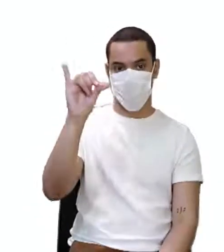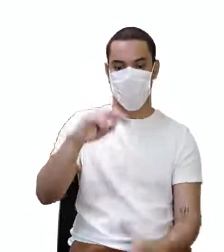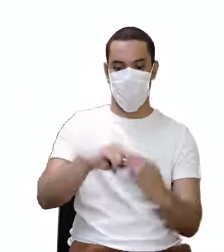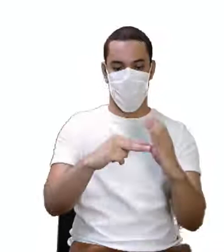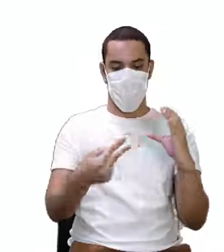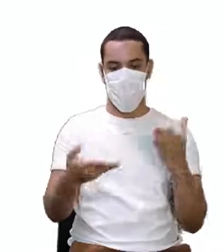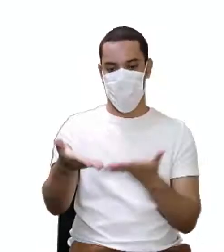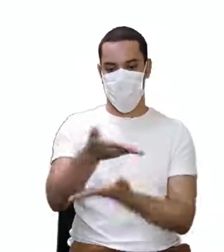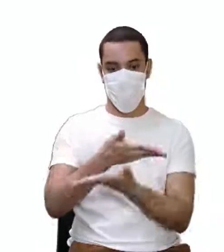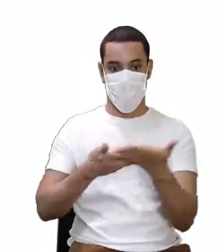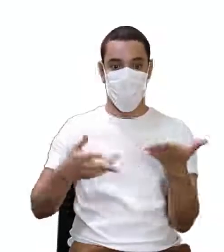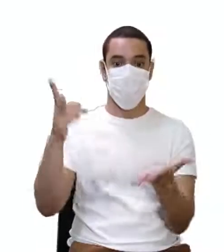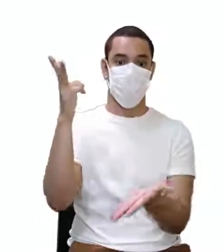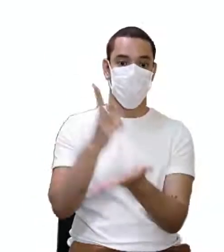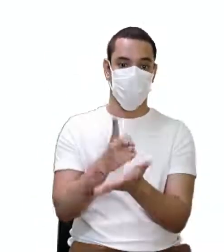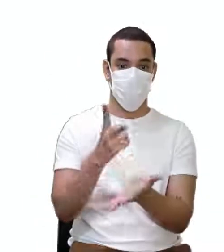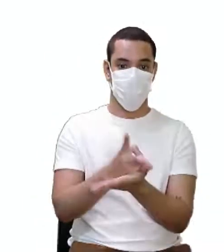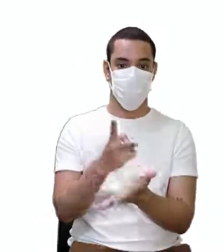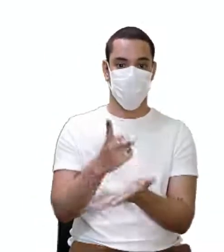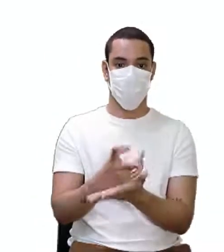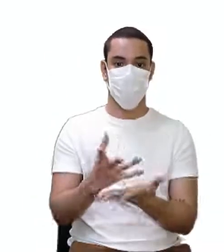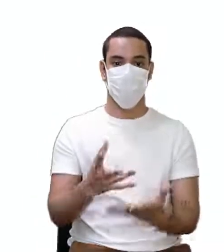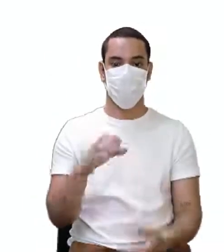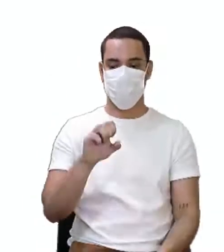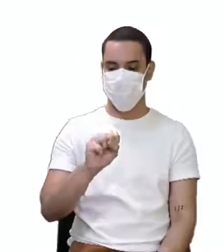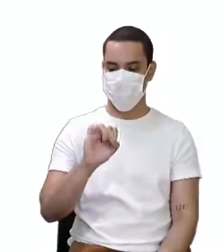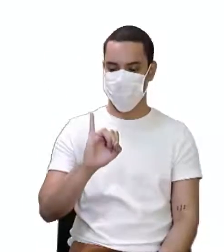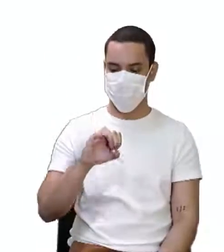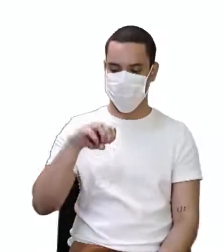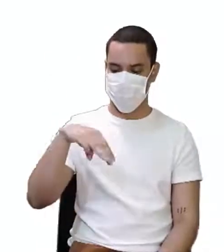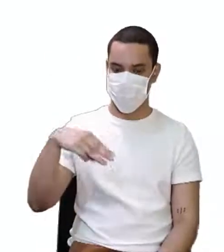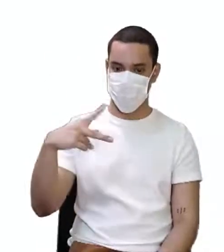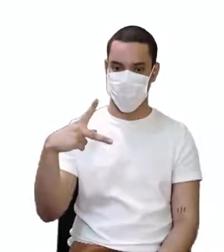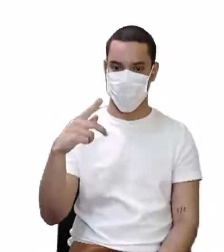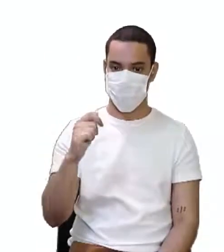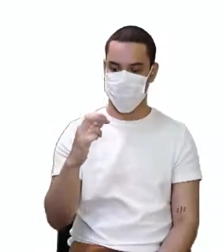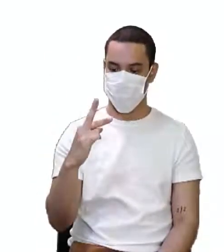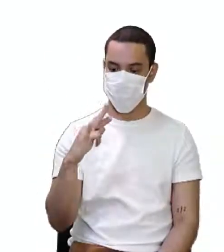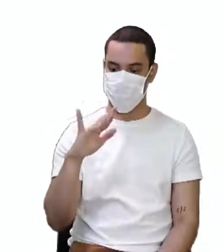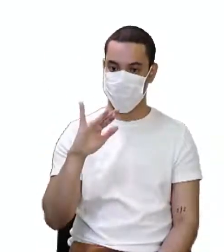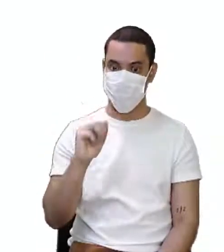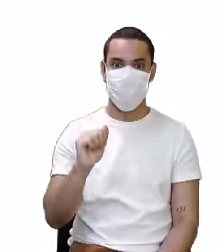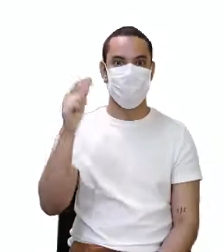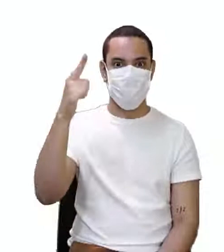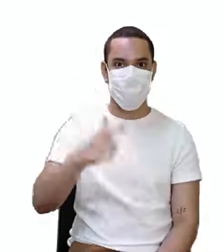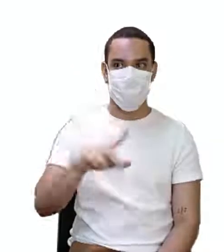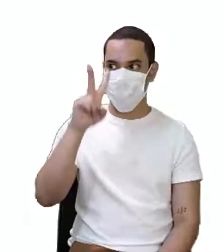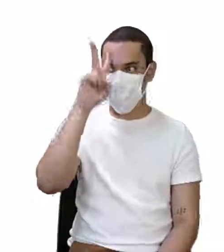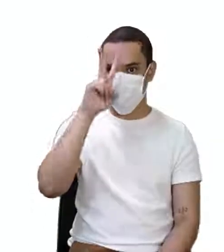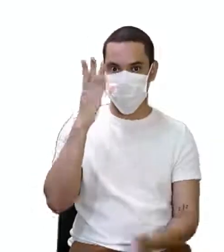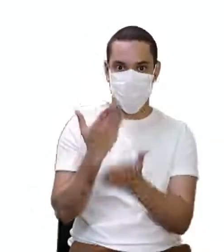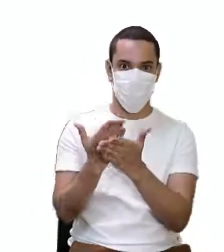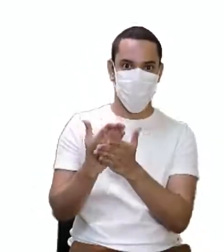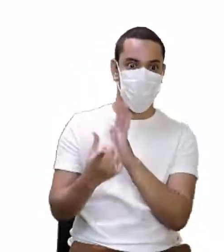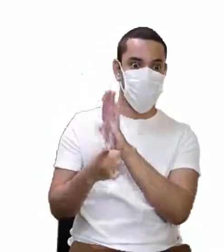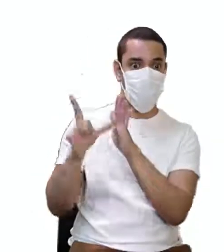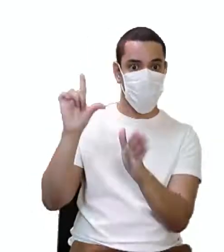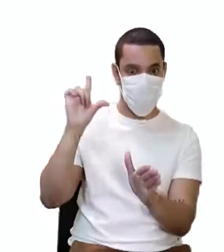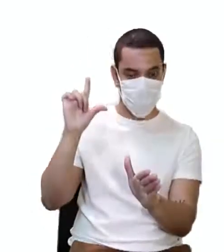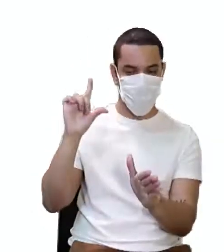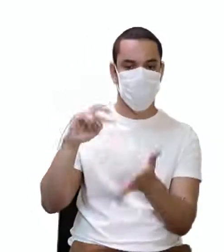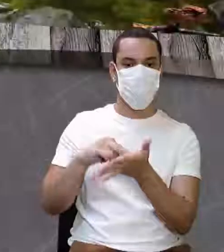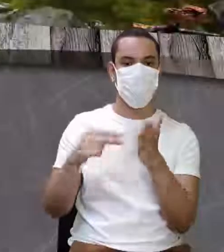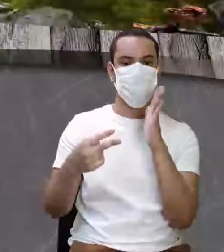genes mesmo em simpatria. Olha, prof, simpatria surgiu novamente, a gente já estudou isso. Olha aqui para